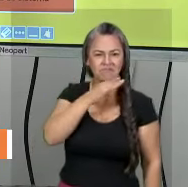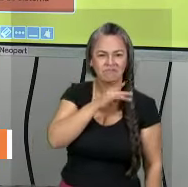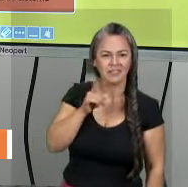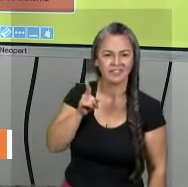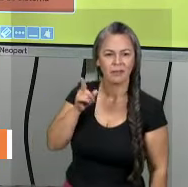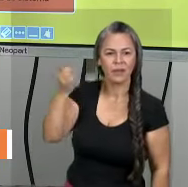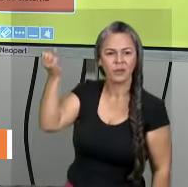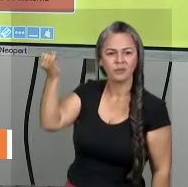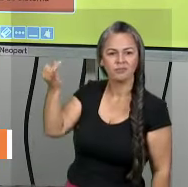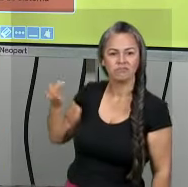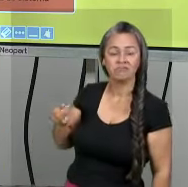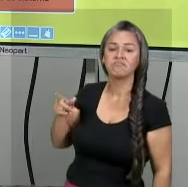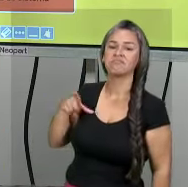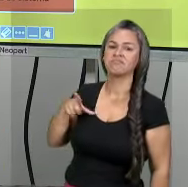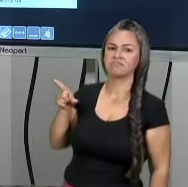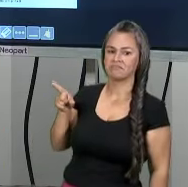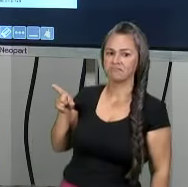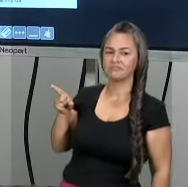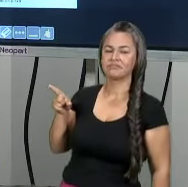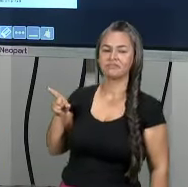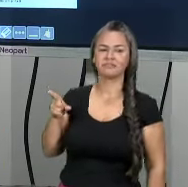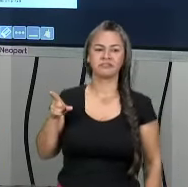da nossa coluna.